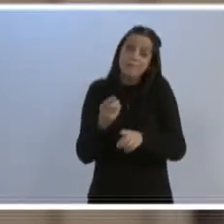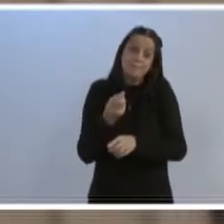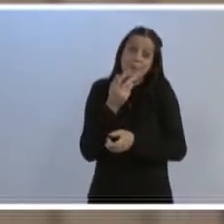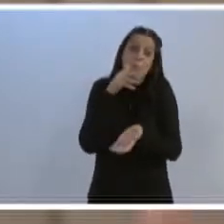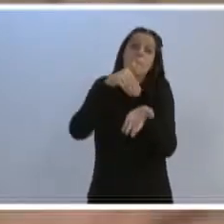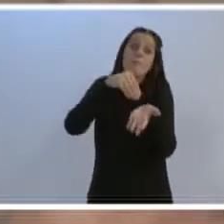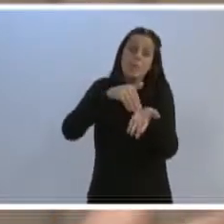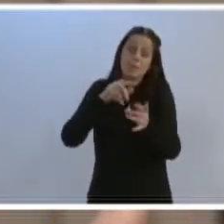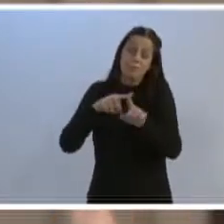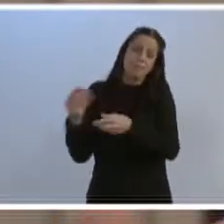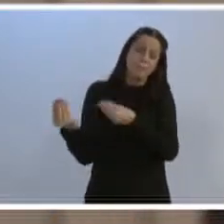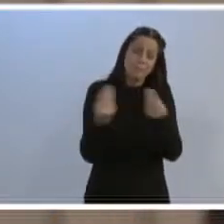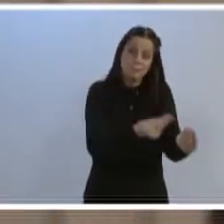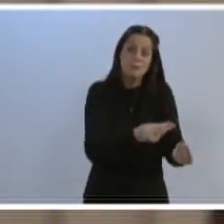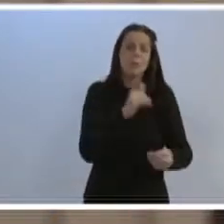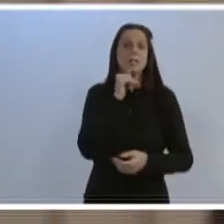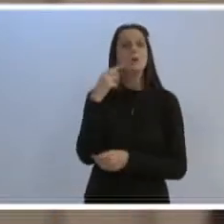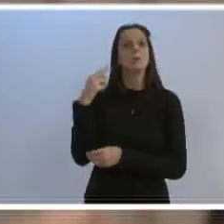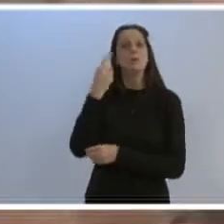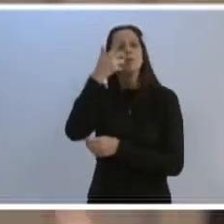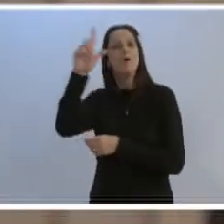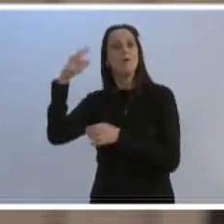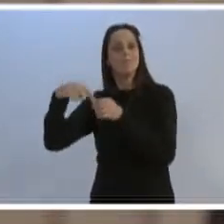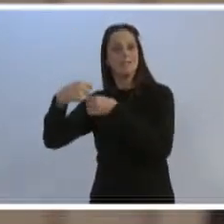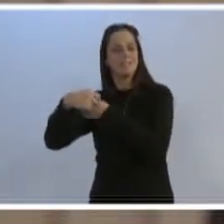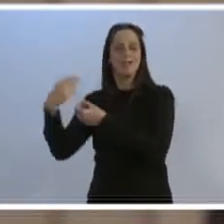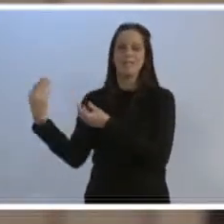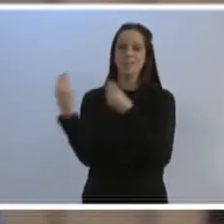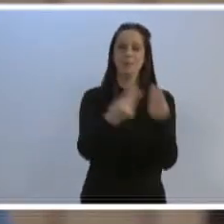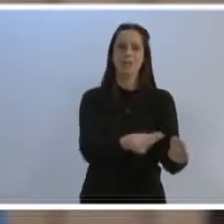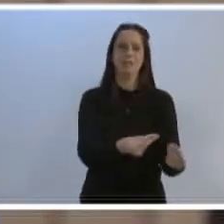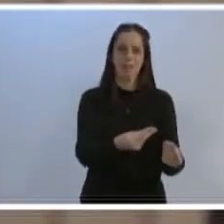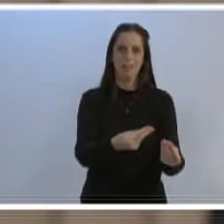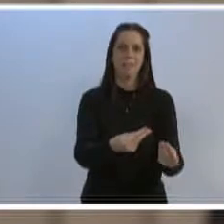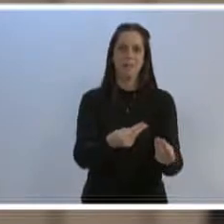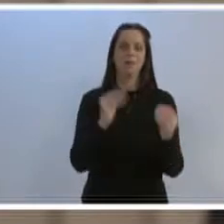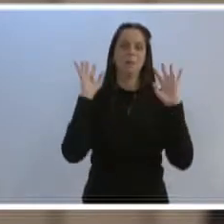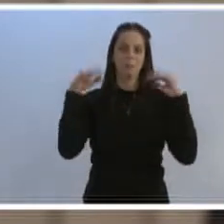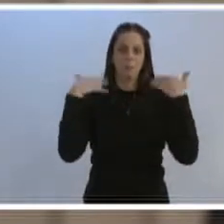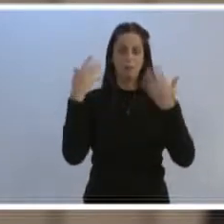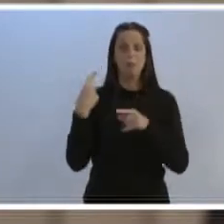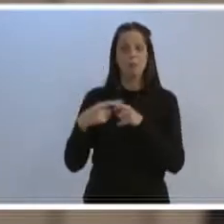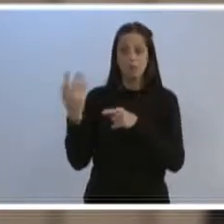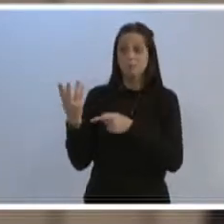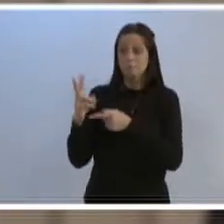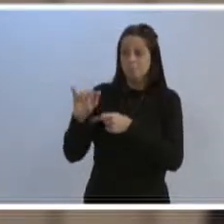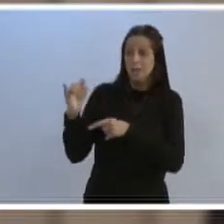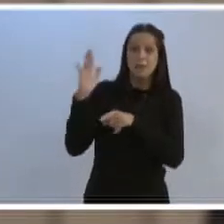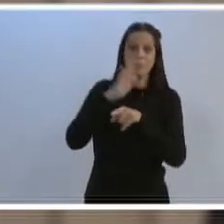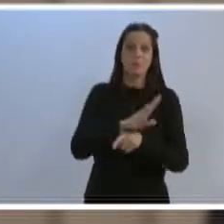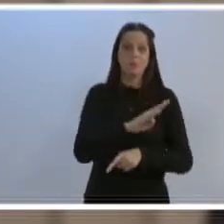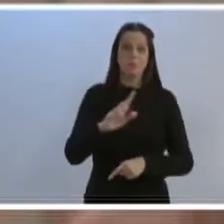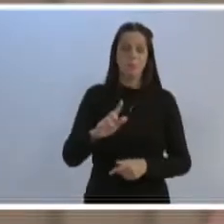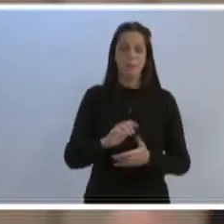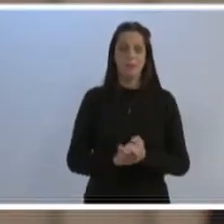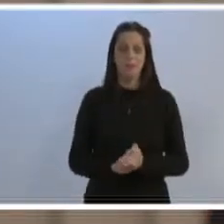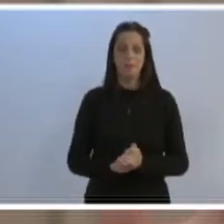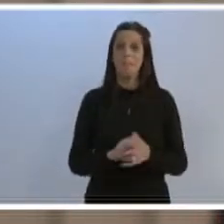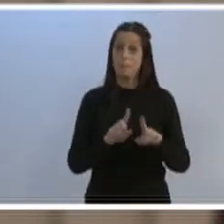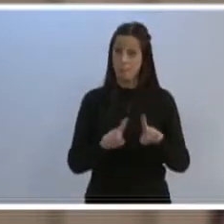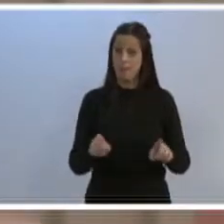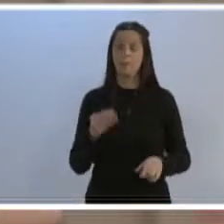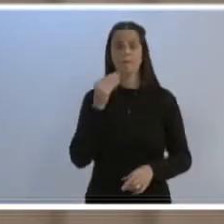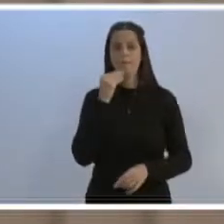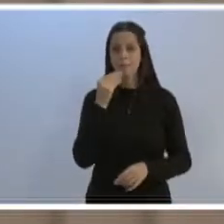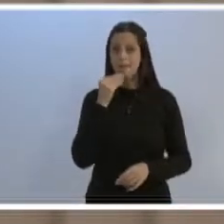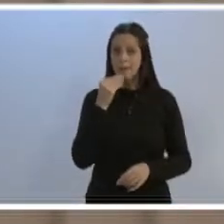isso então deputado de fora né a gente tem que ser grato porque está disponibilizando o lance agora a as obrigações obviamente